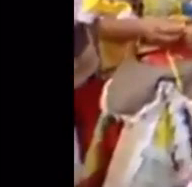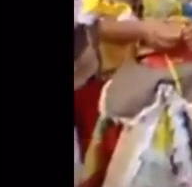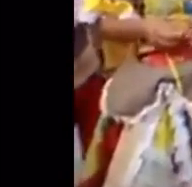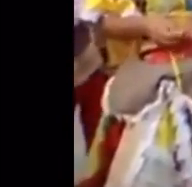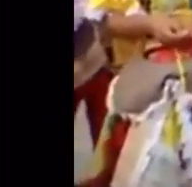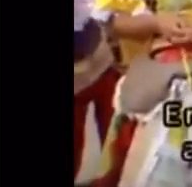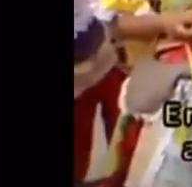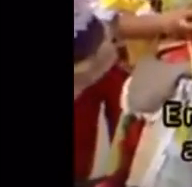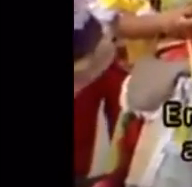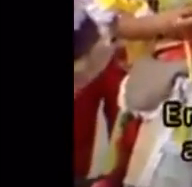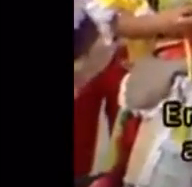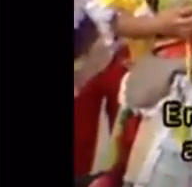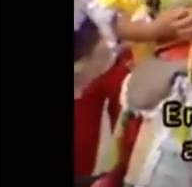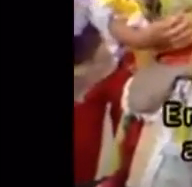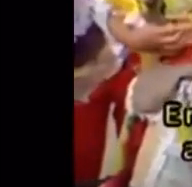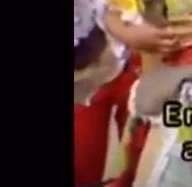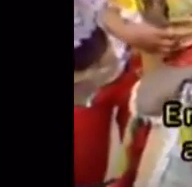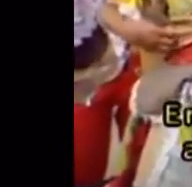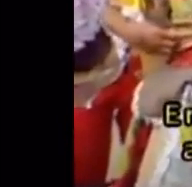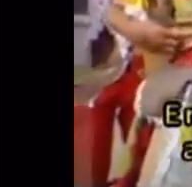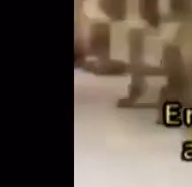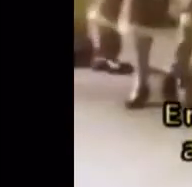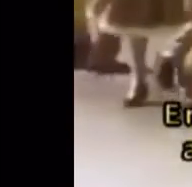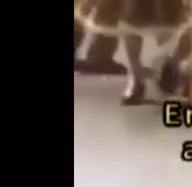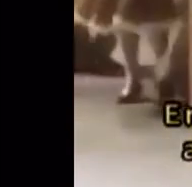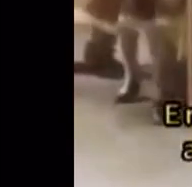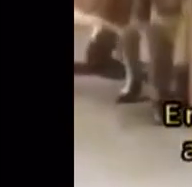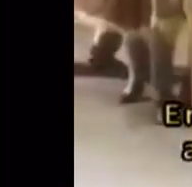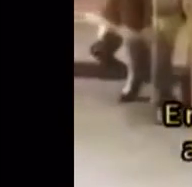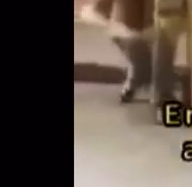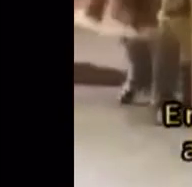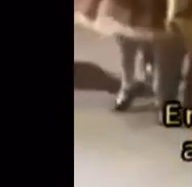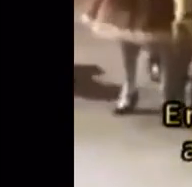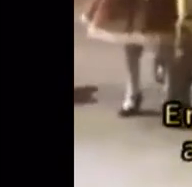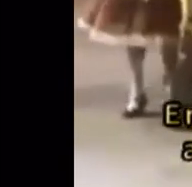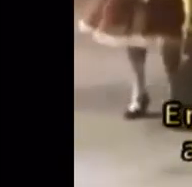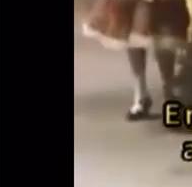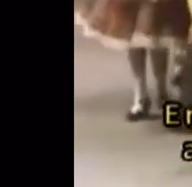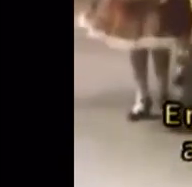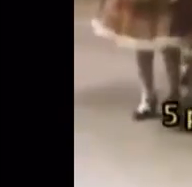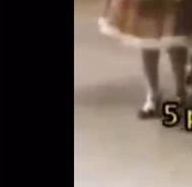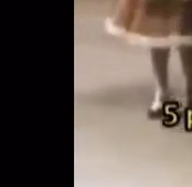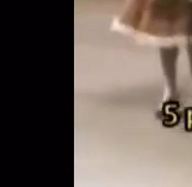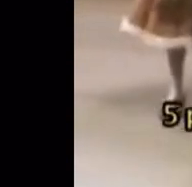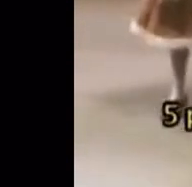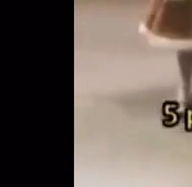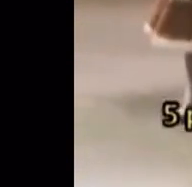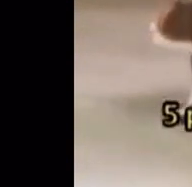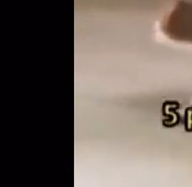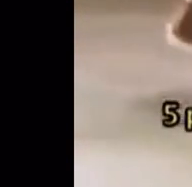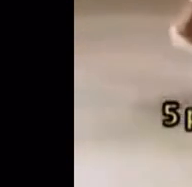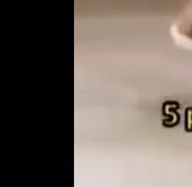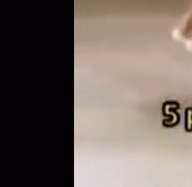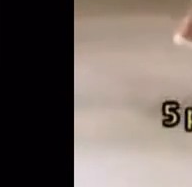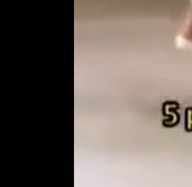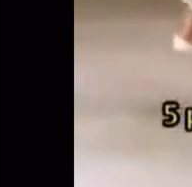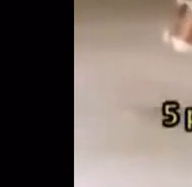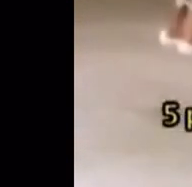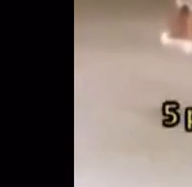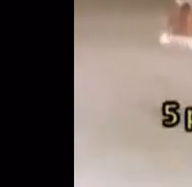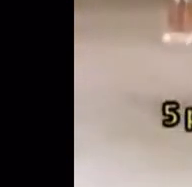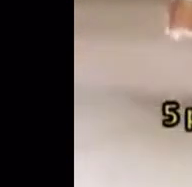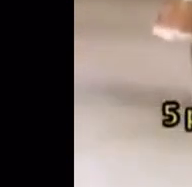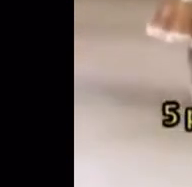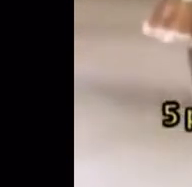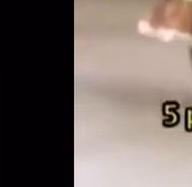para dançar. No caso, a gente não são 30 minutos de dança, a gente divide 20 minutos de dança, 5 para entrada e saída, 5